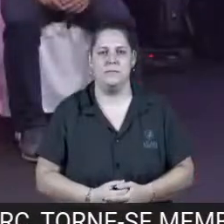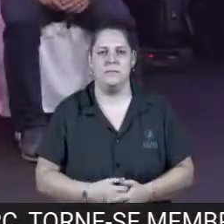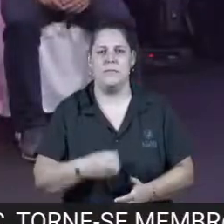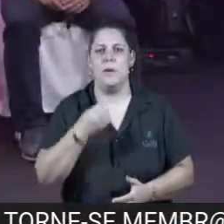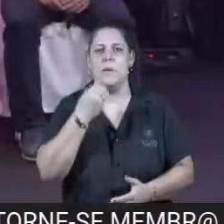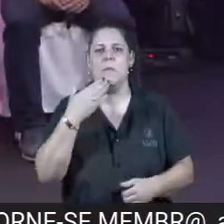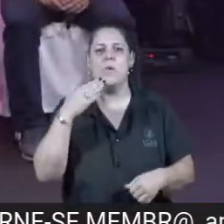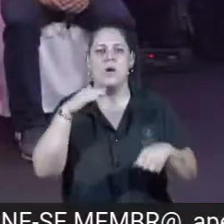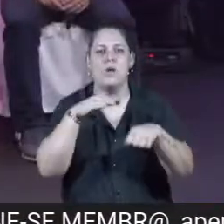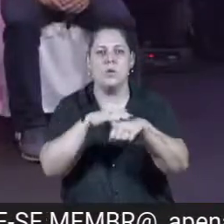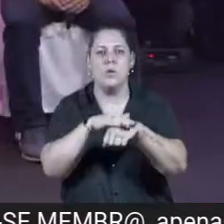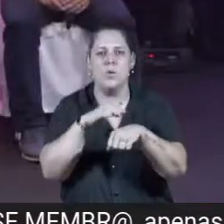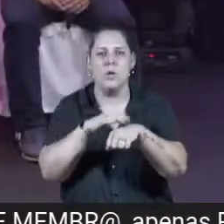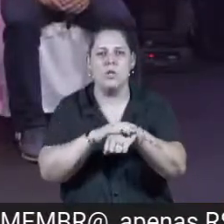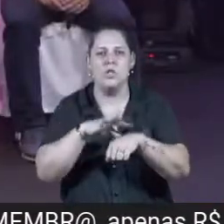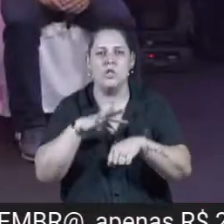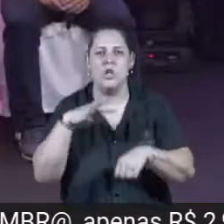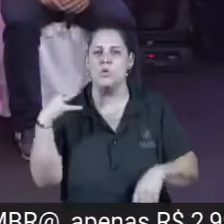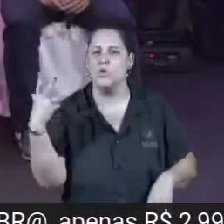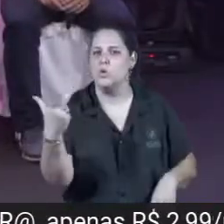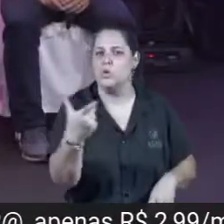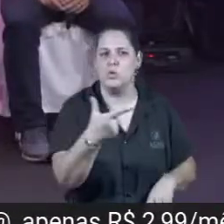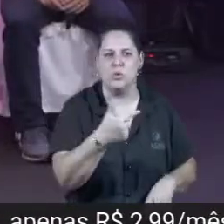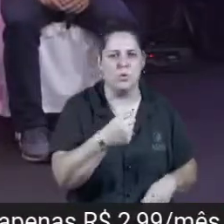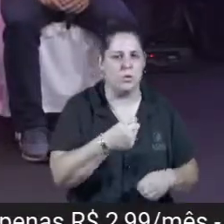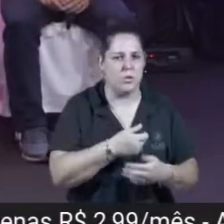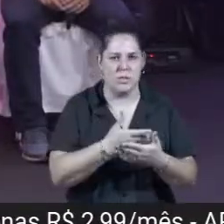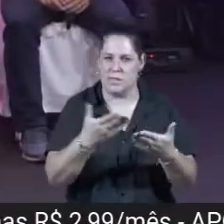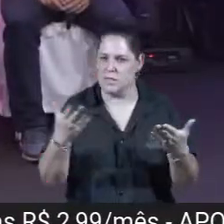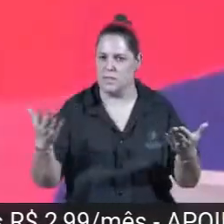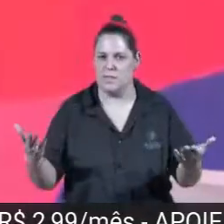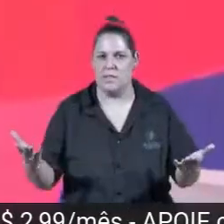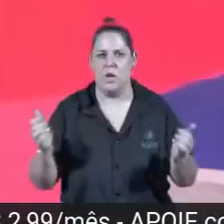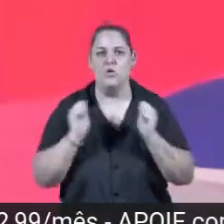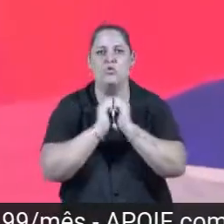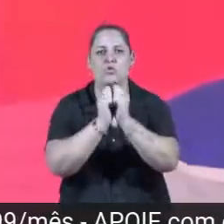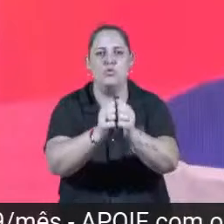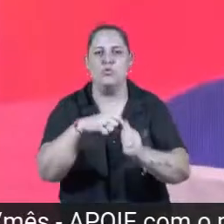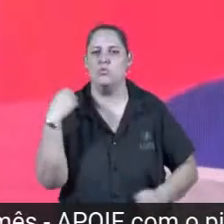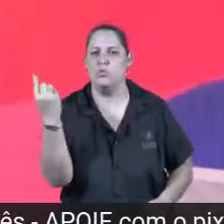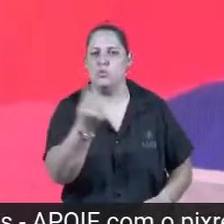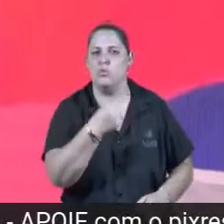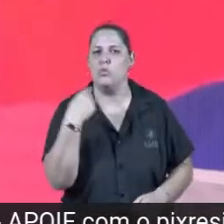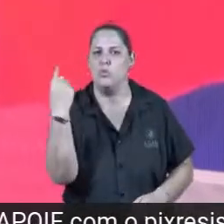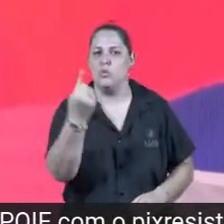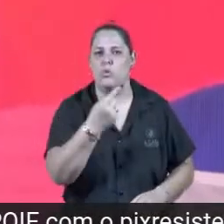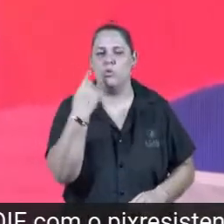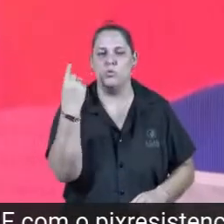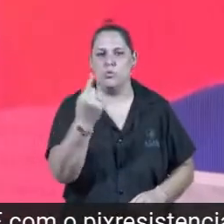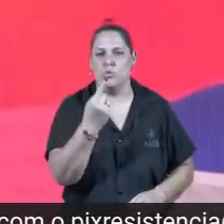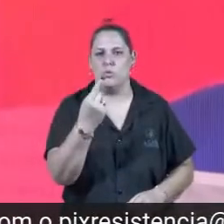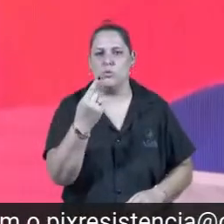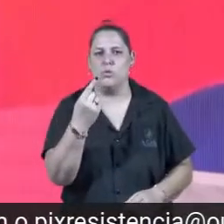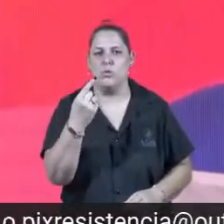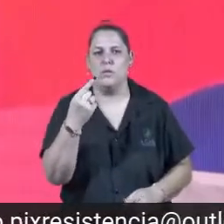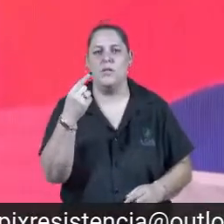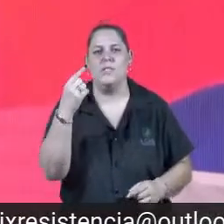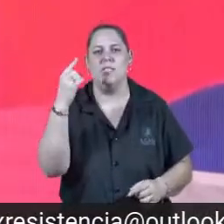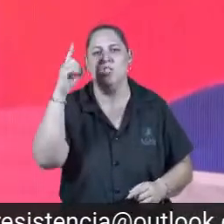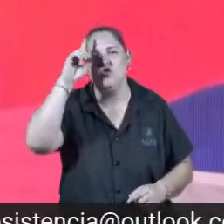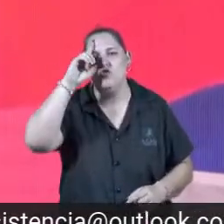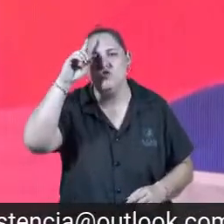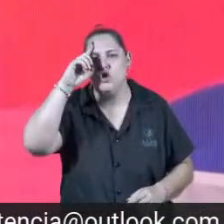Boa noite a todos que estão junto conosco nesse belíssimo